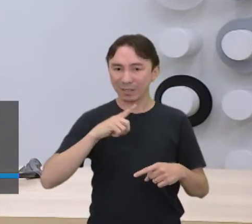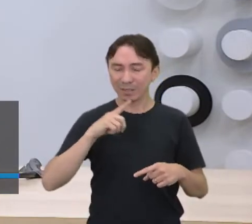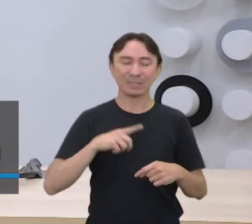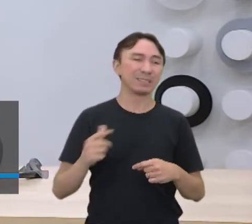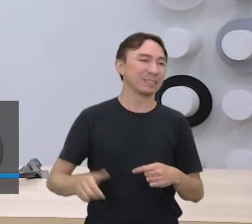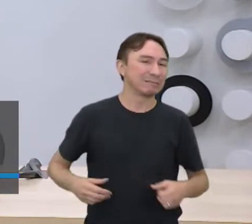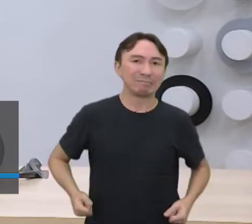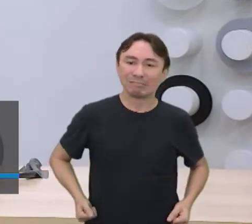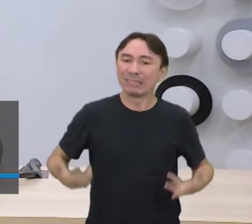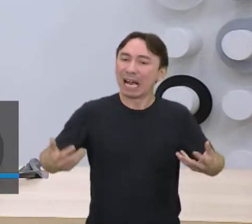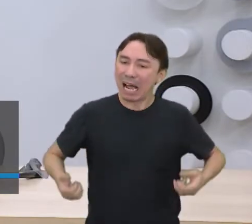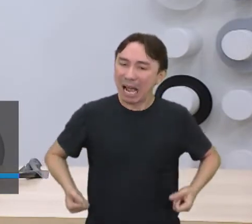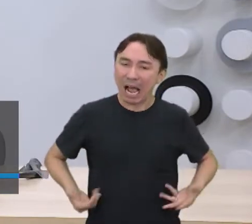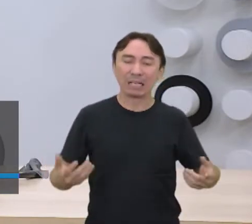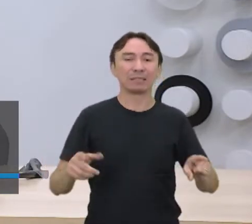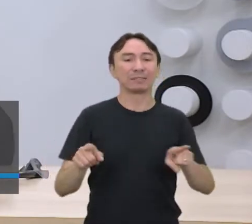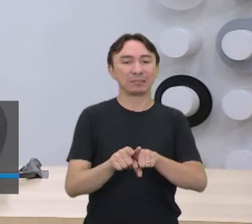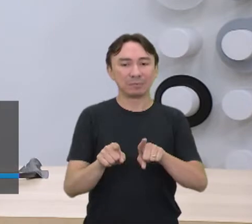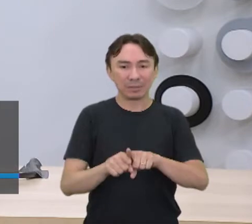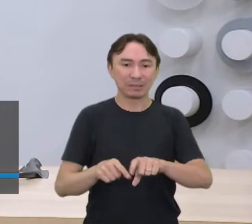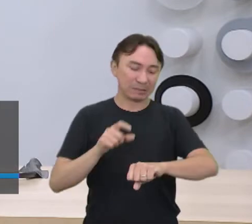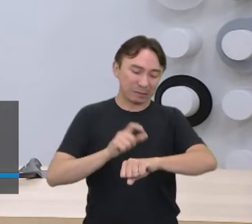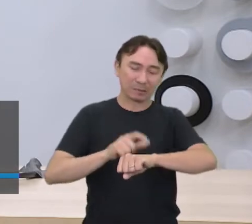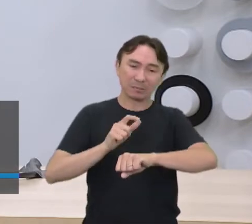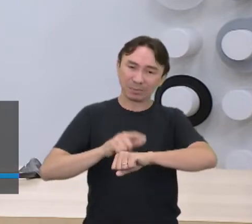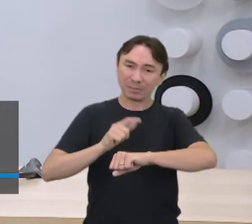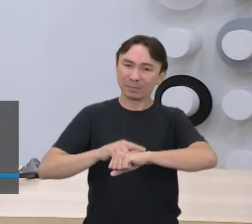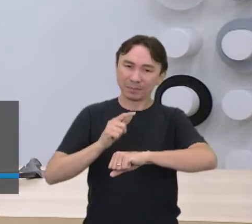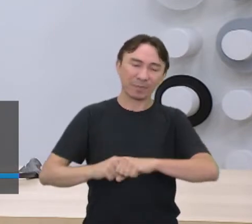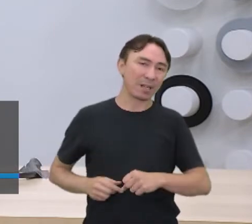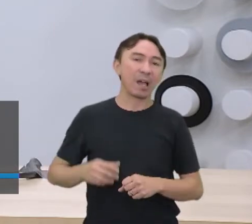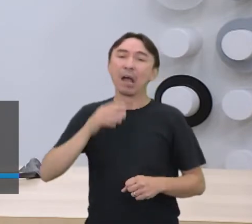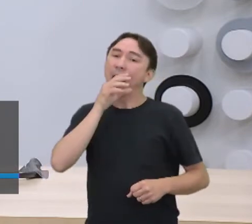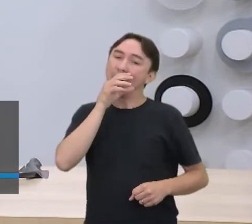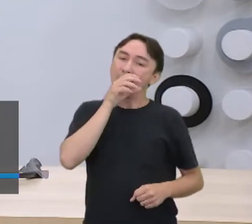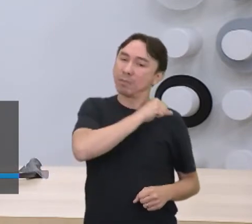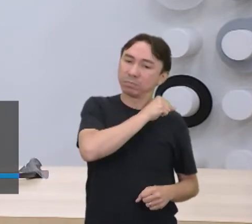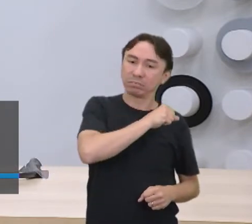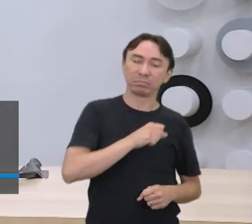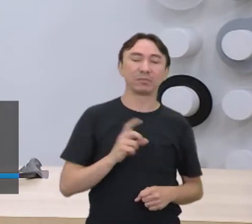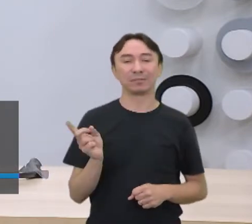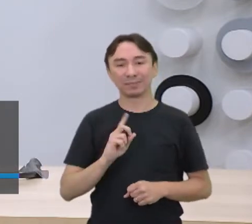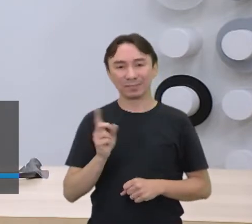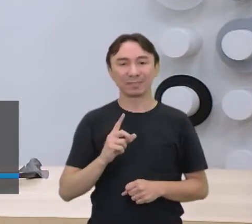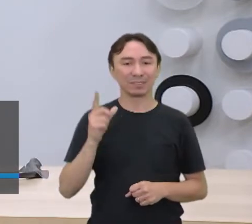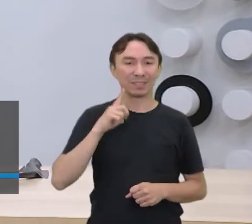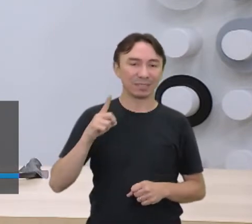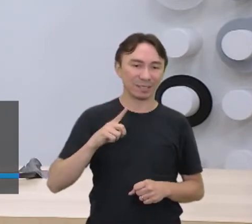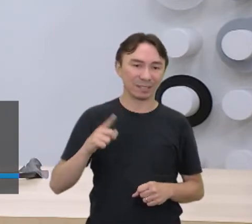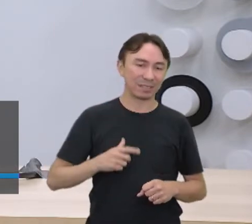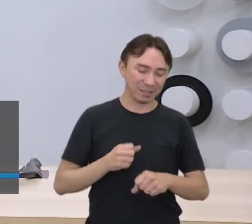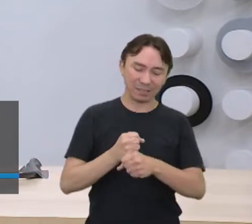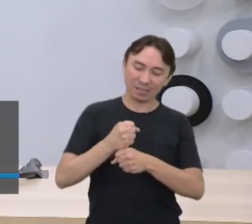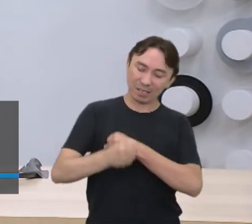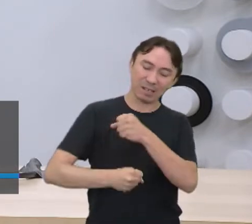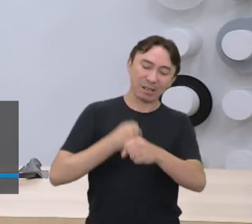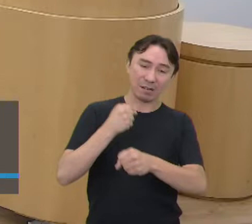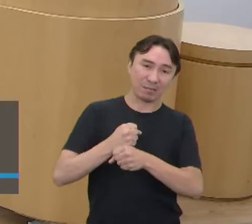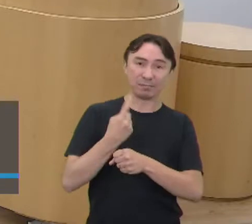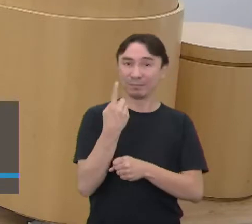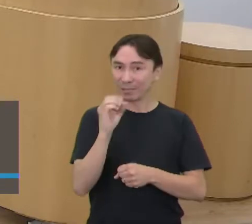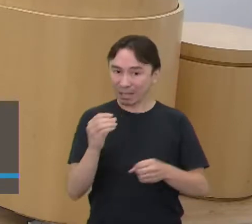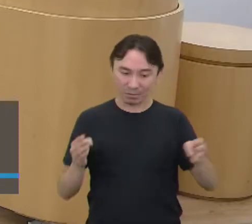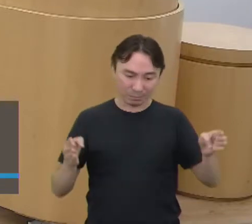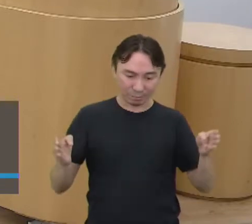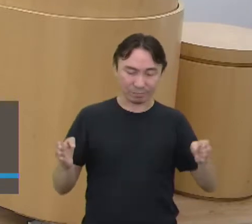muito tempo, então é muito complicado você conseguir fazer uma pesquisa bem rápido. Então eles deixam esses 10 anos aí só para poder ter esse controle, fazer direitinho e